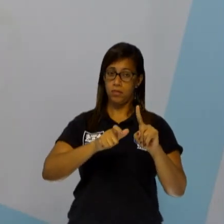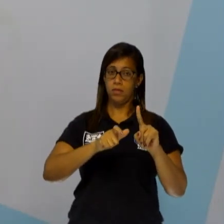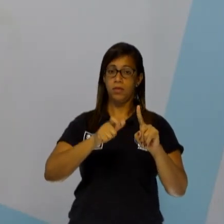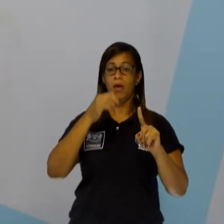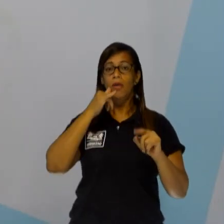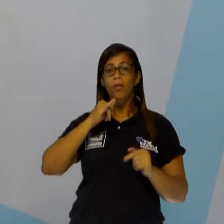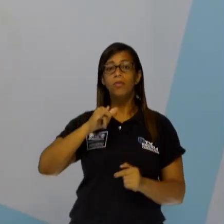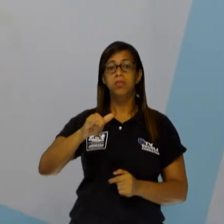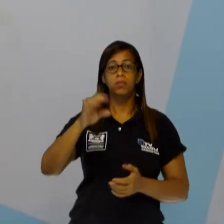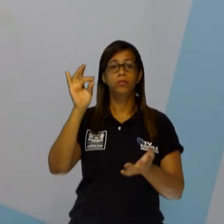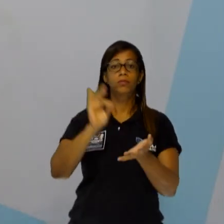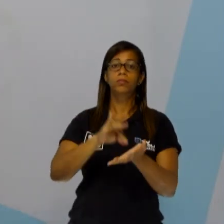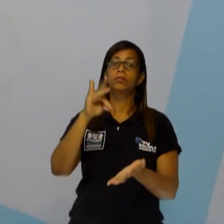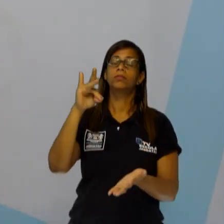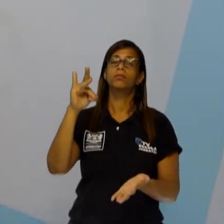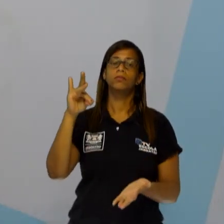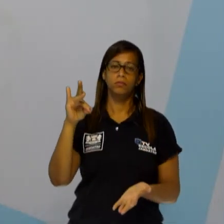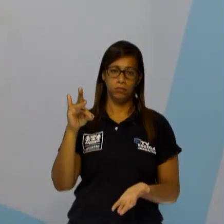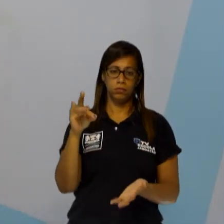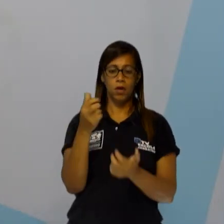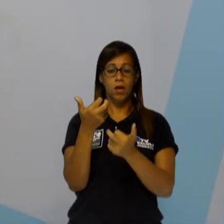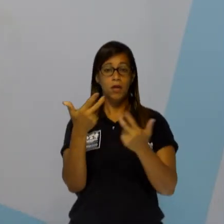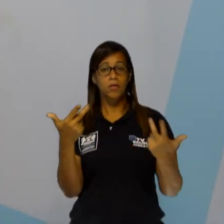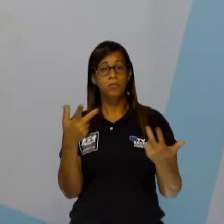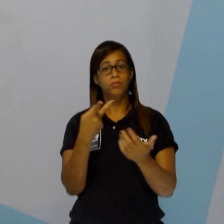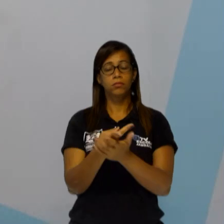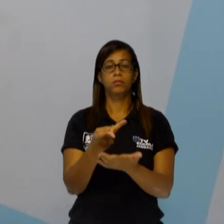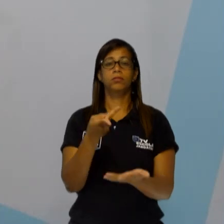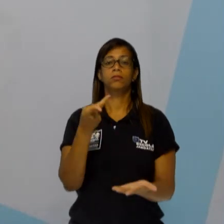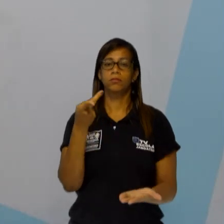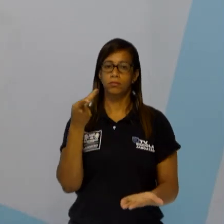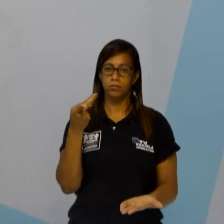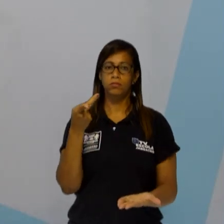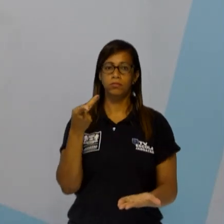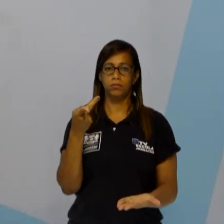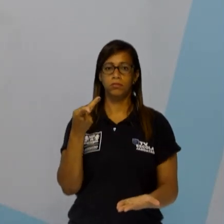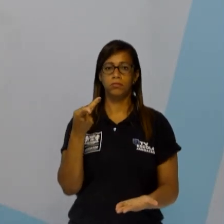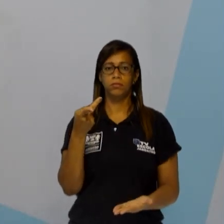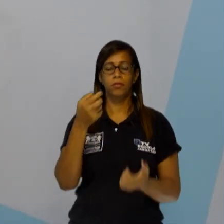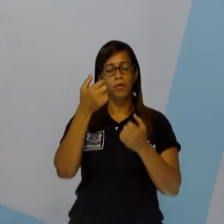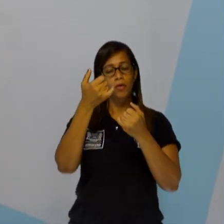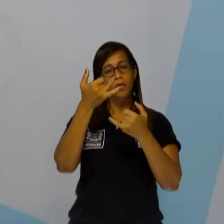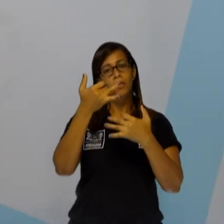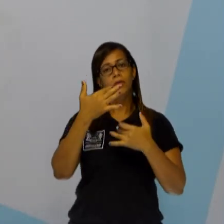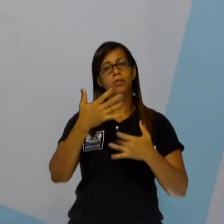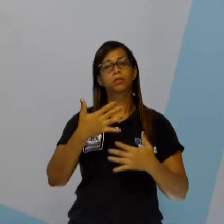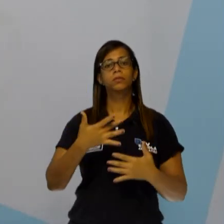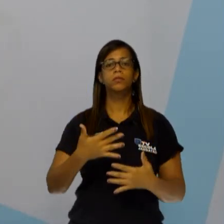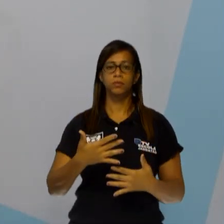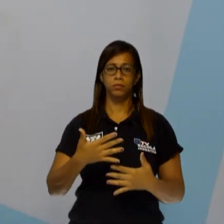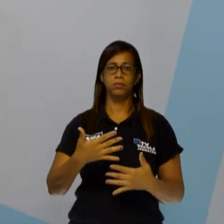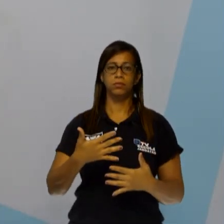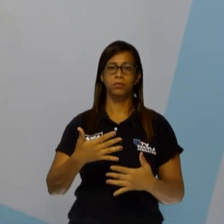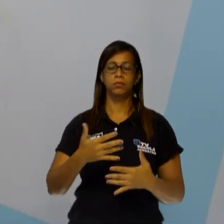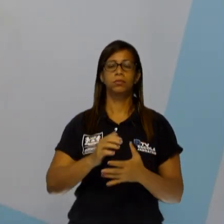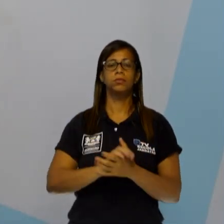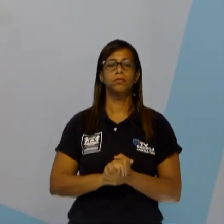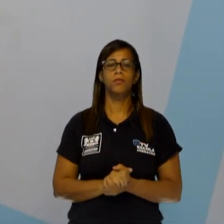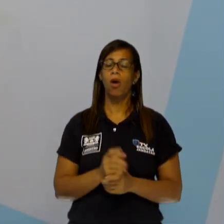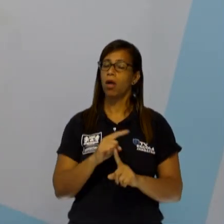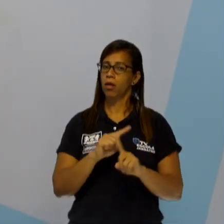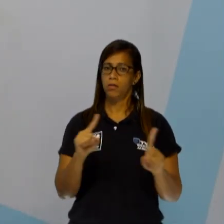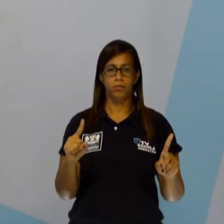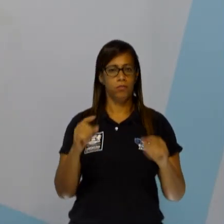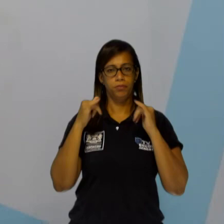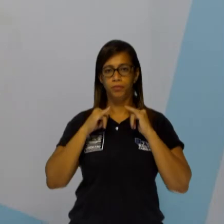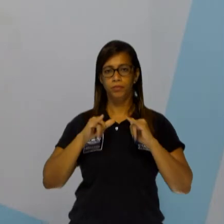os fatos, pega elementos da realidade e vai elencando, né, contando ali, fazendo aquele relato dos fatos que ocorreram. Não